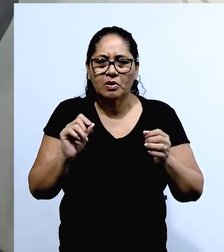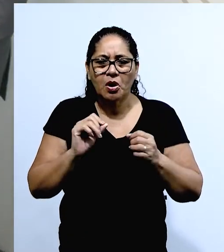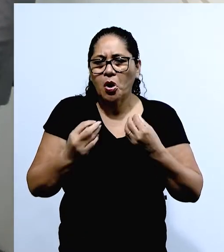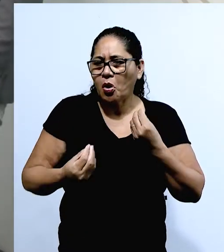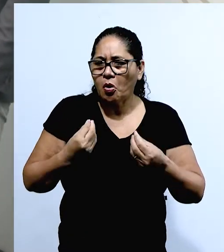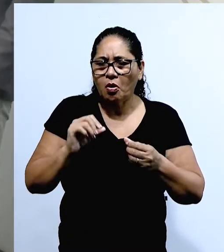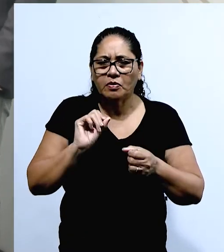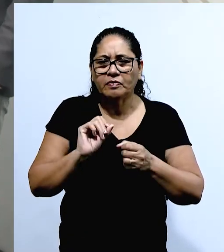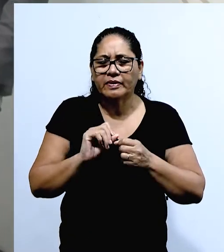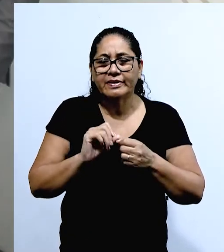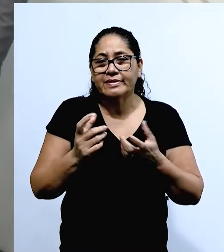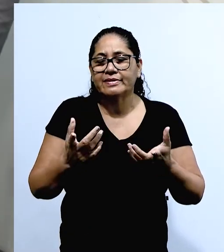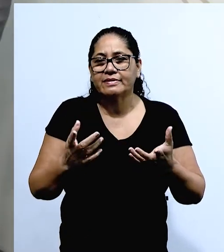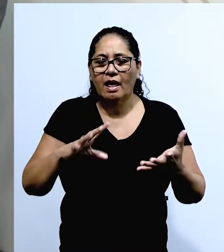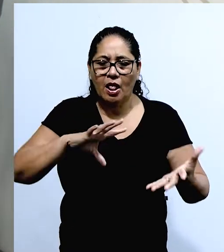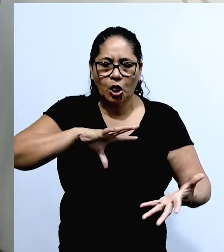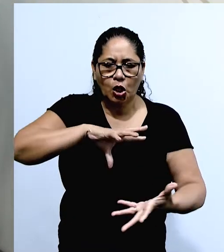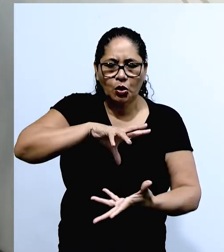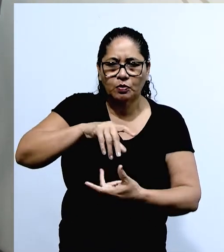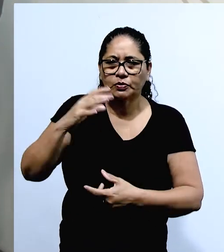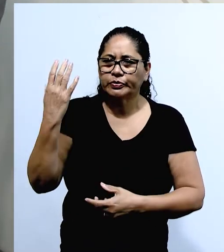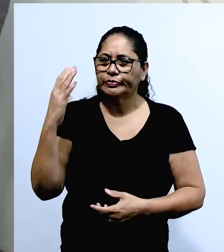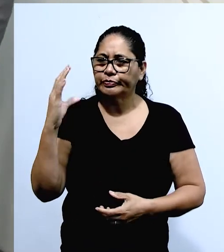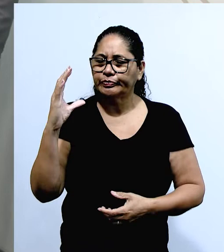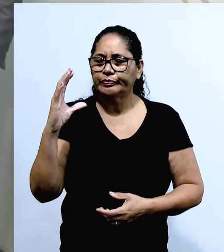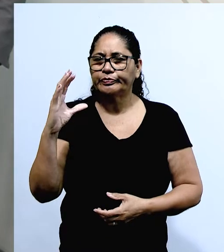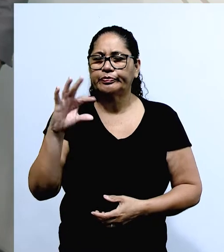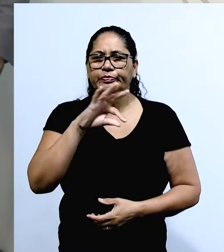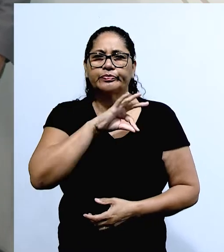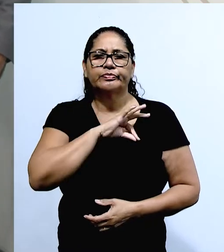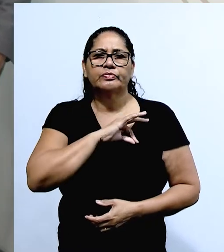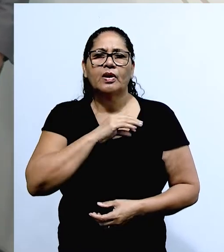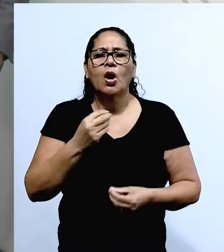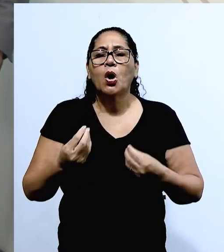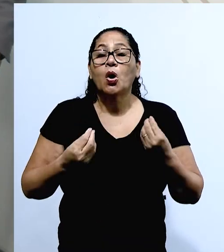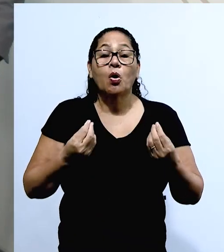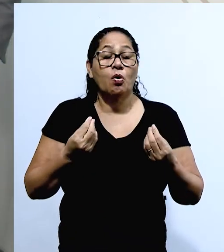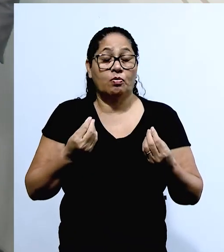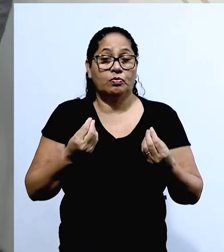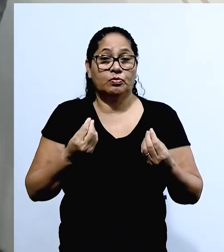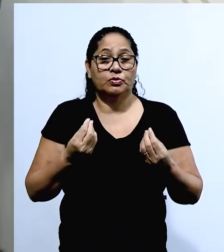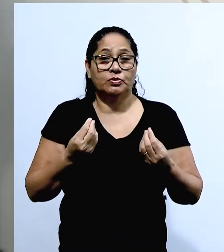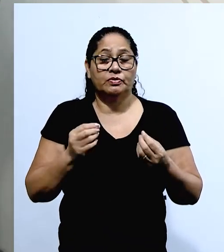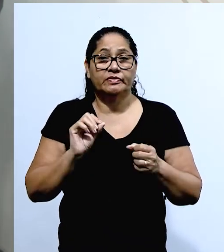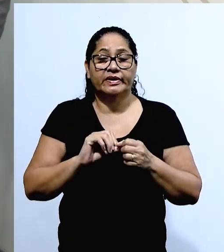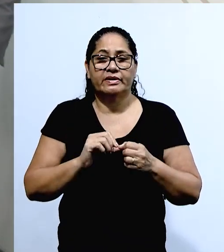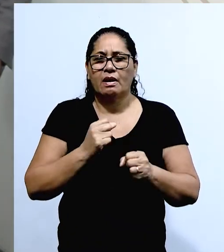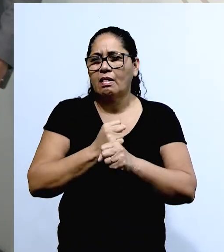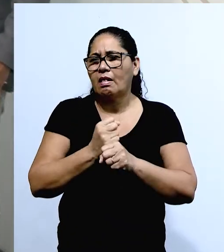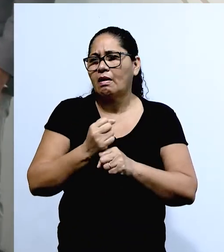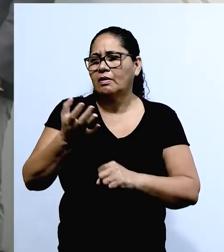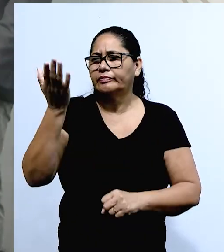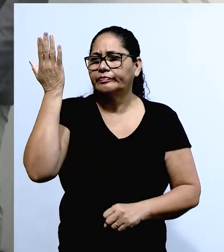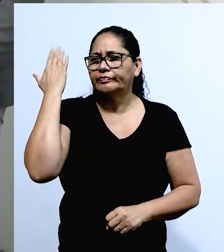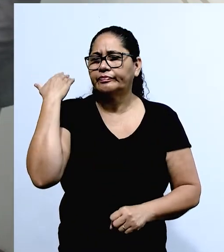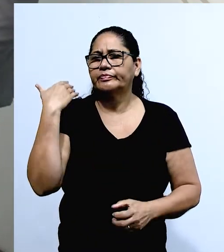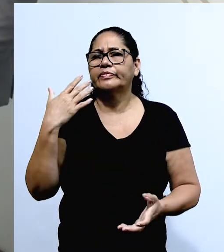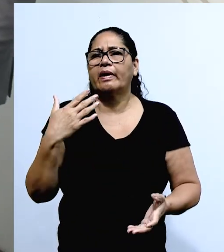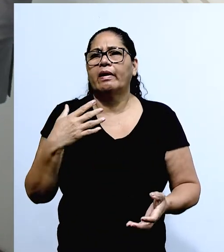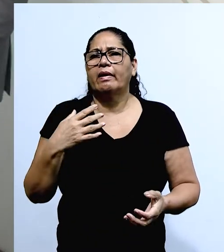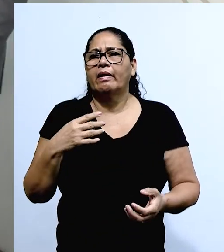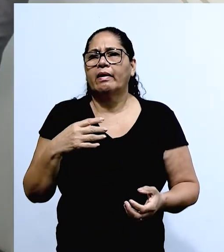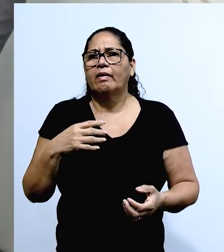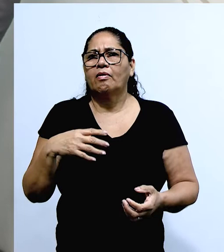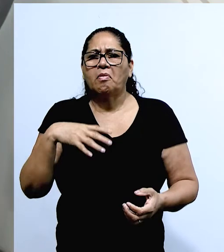né, tornar-se referência mundial em ciência policial. Então, como é que era isso até uns anos atrás, né?